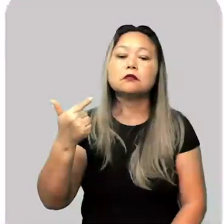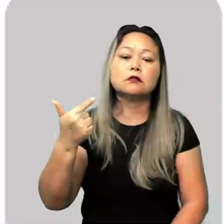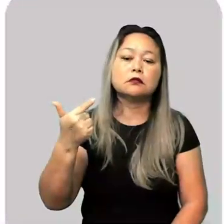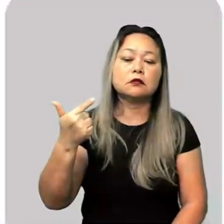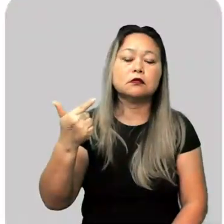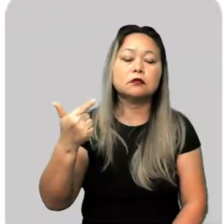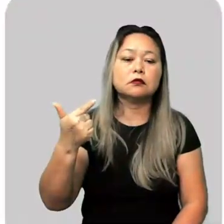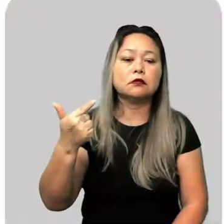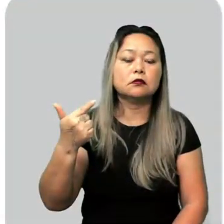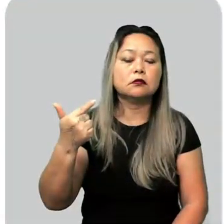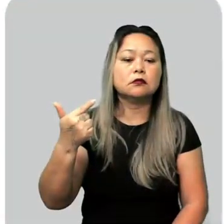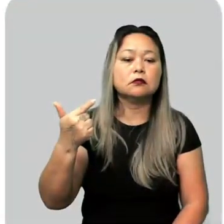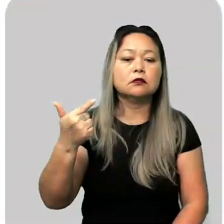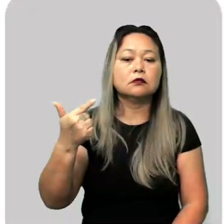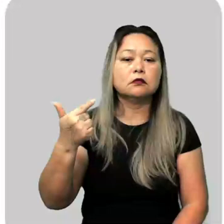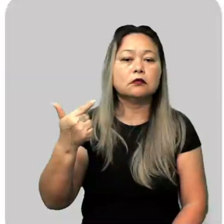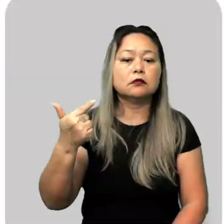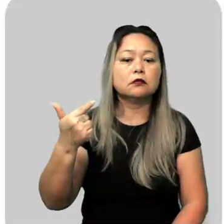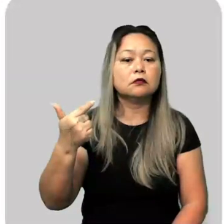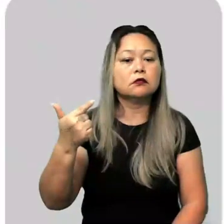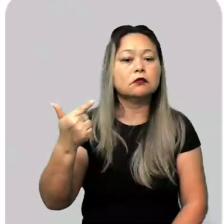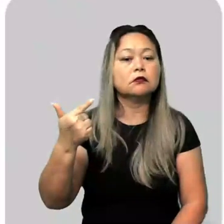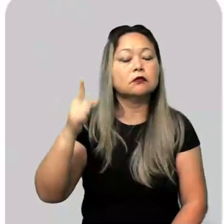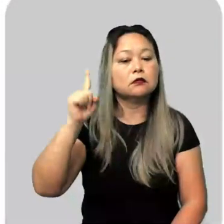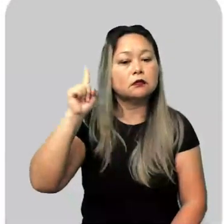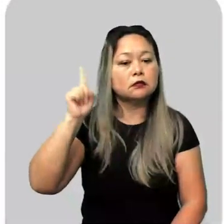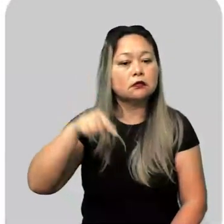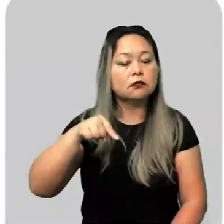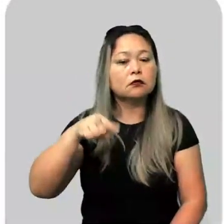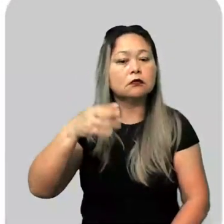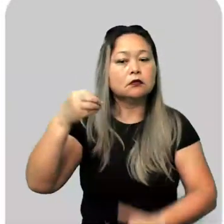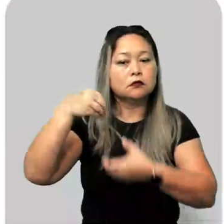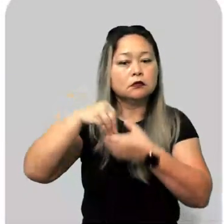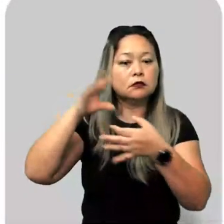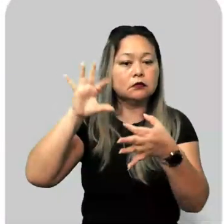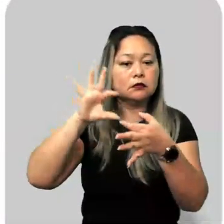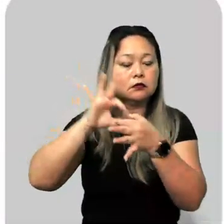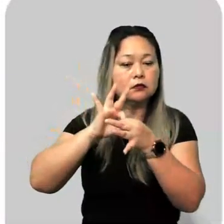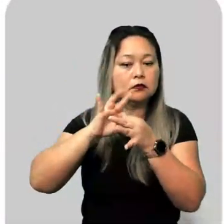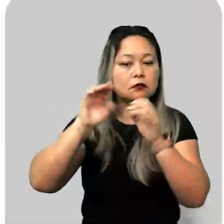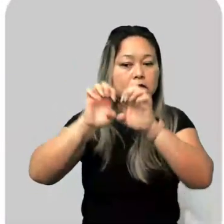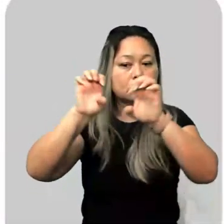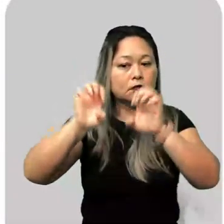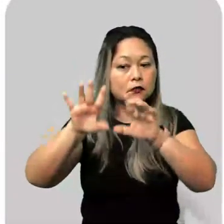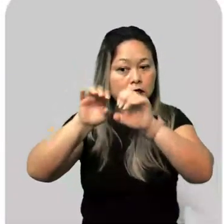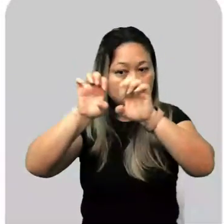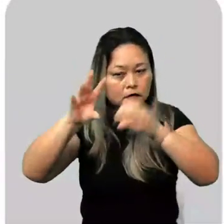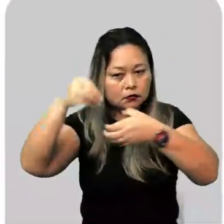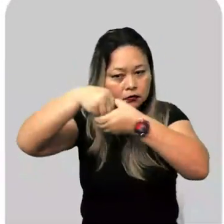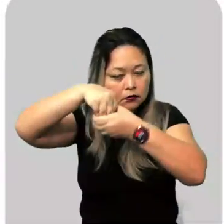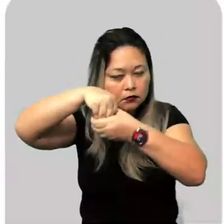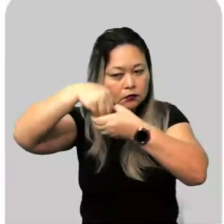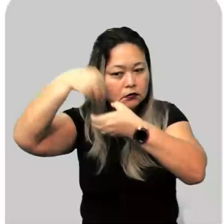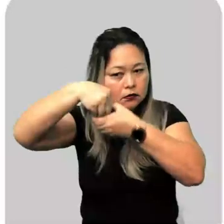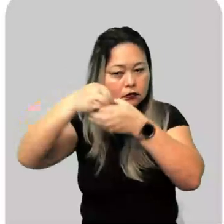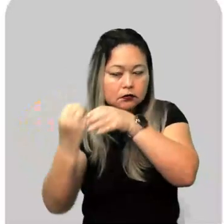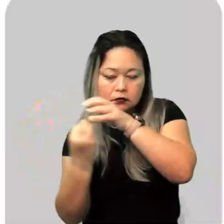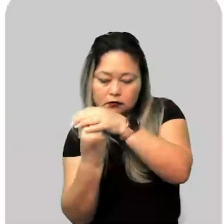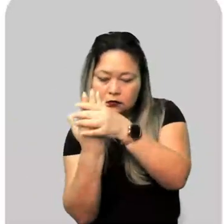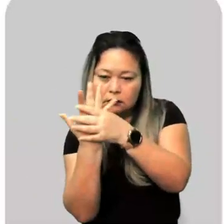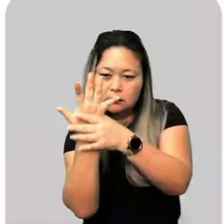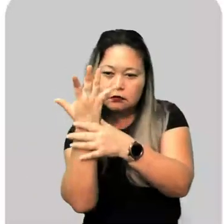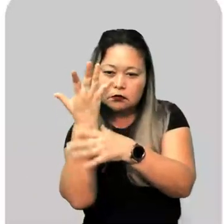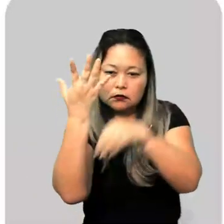Celulose. Então, a celulose, ela vai estar fazendo parte da questão estrutural, né? Tá